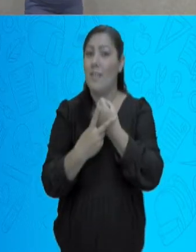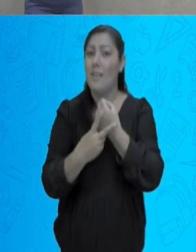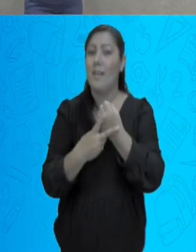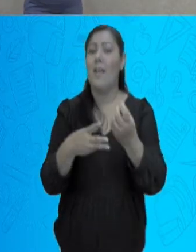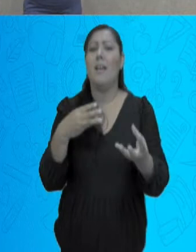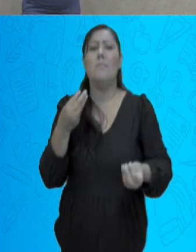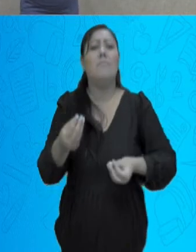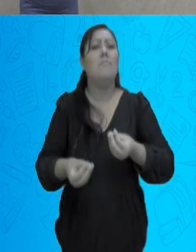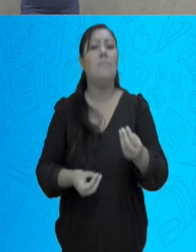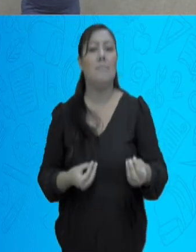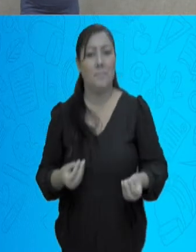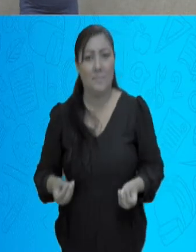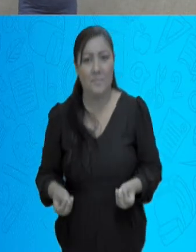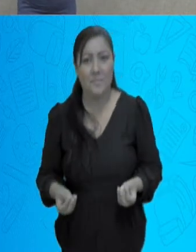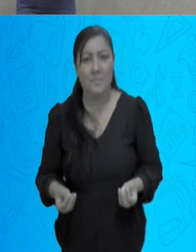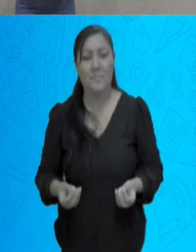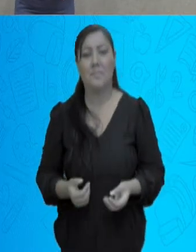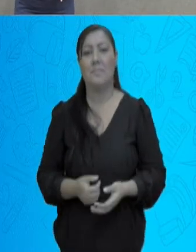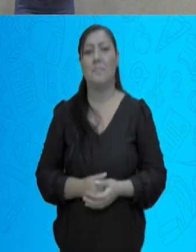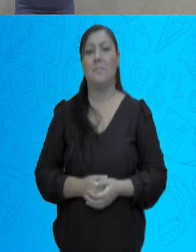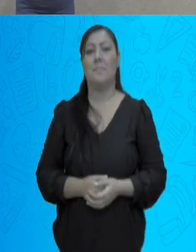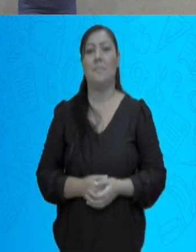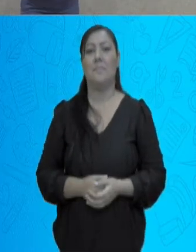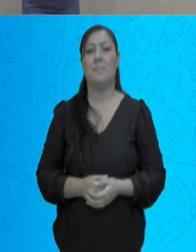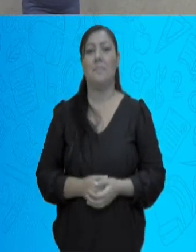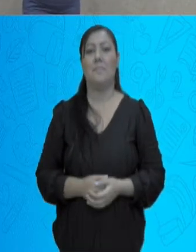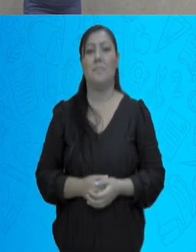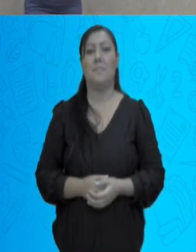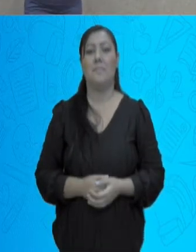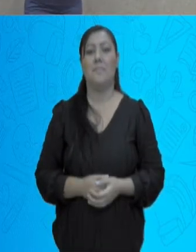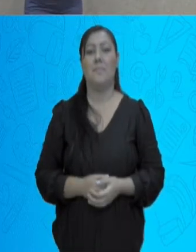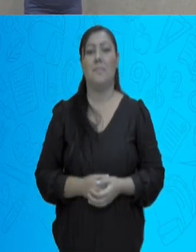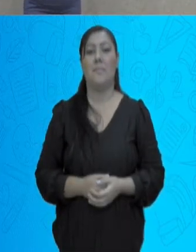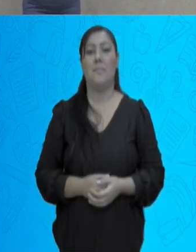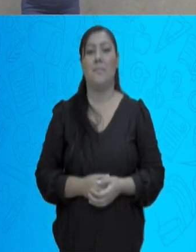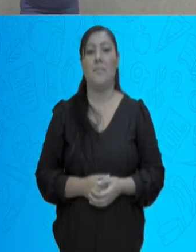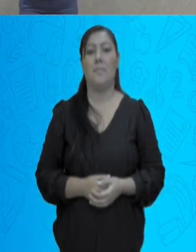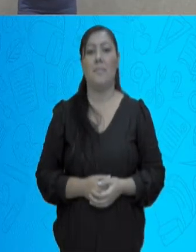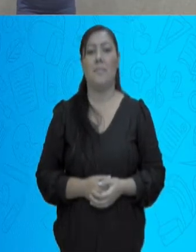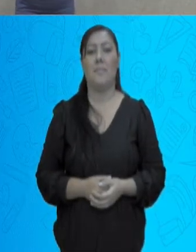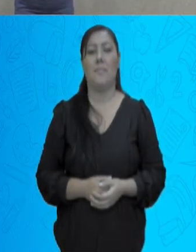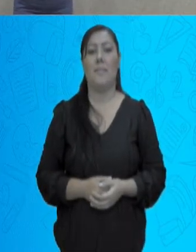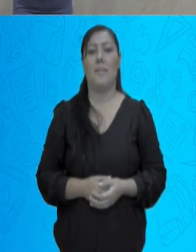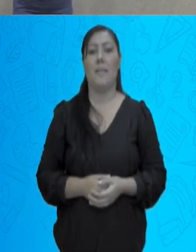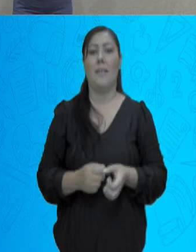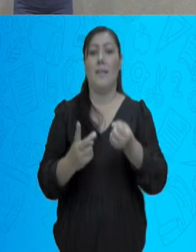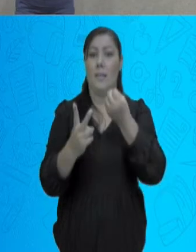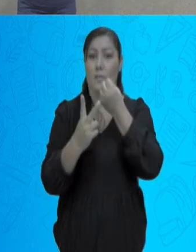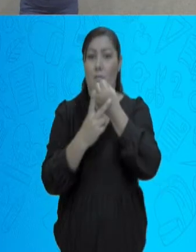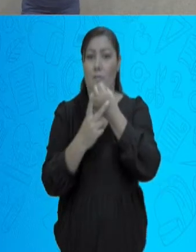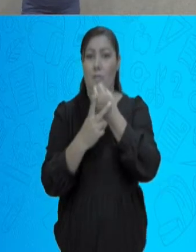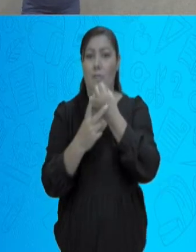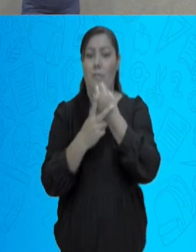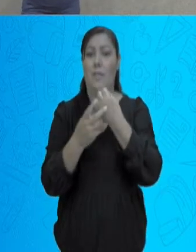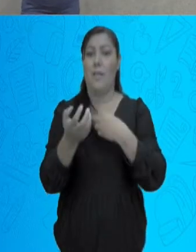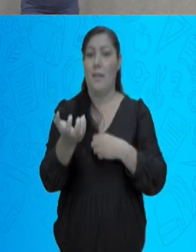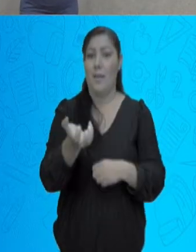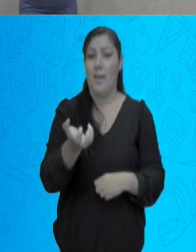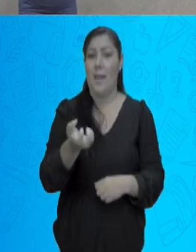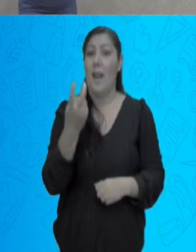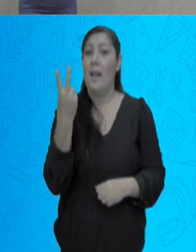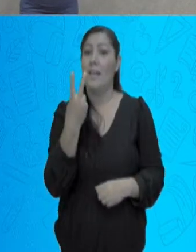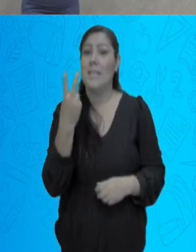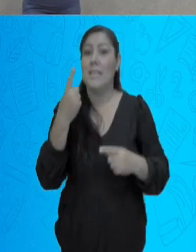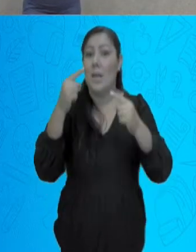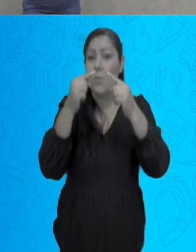de conjugação do verbo querer. O verbo querer é um verbo de segunda conjugação. E